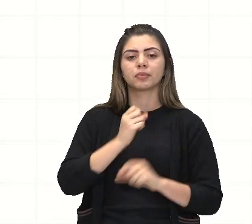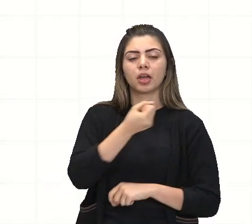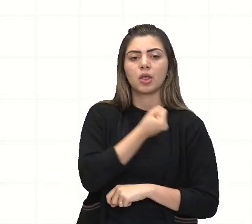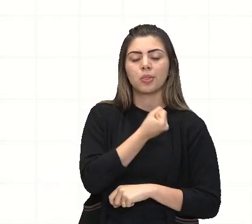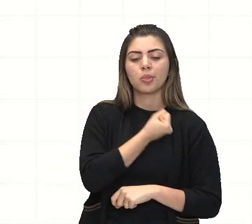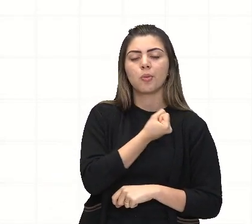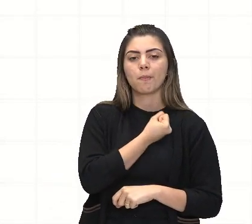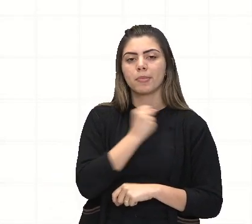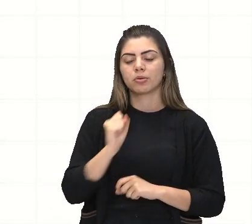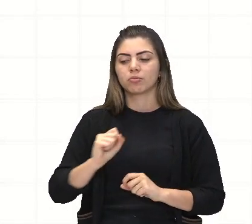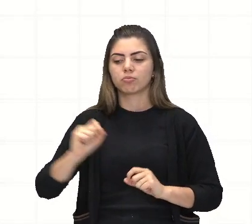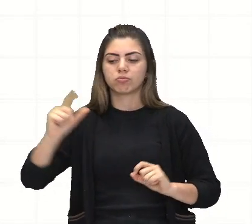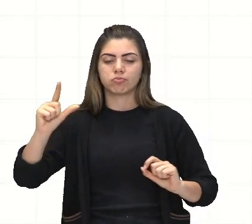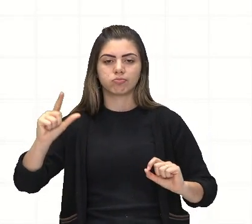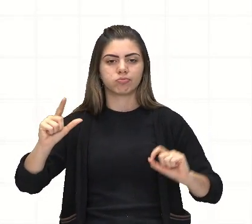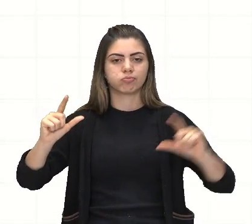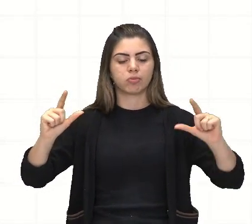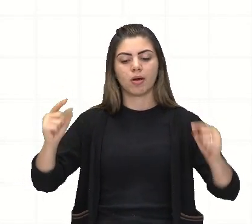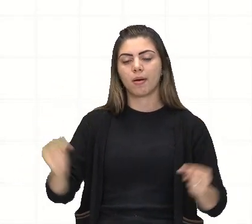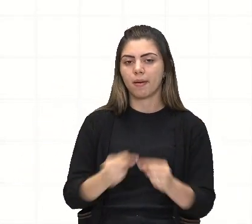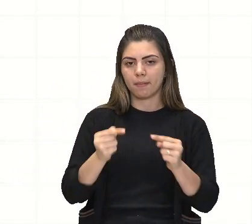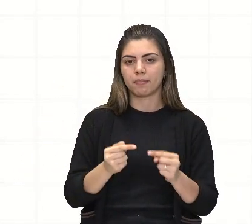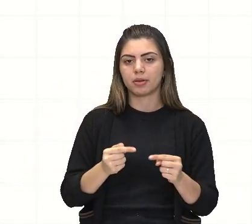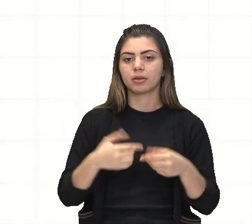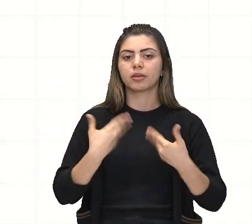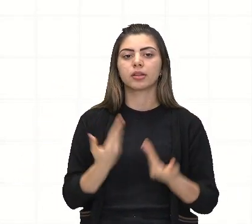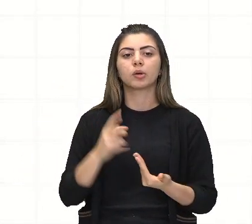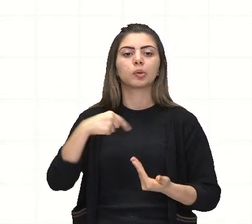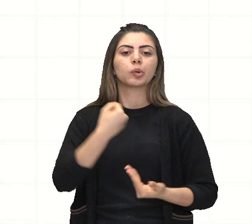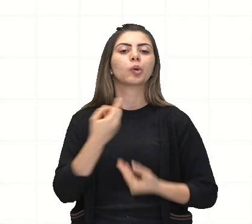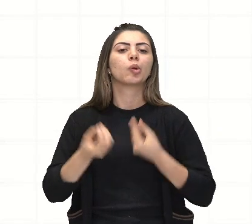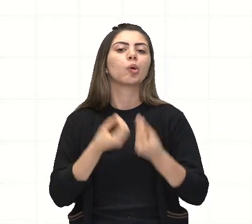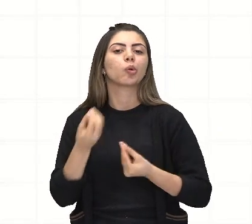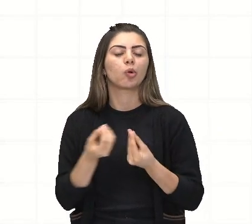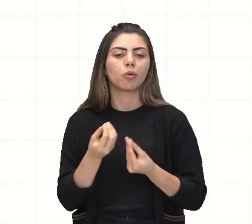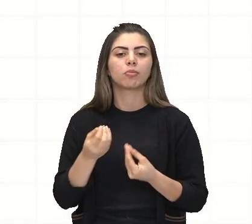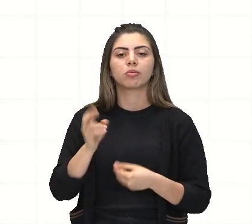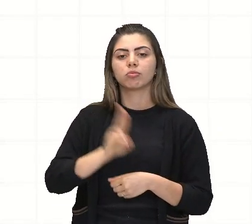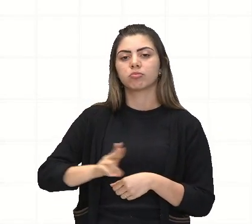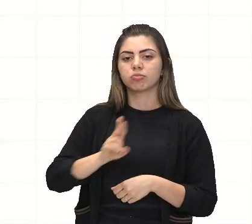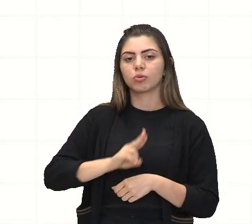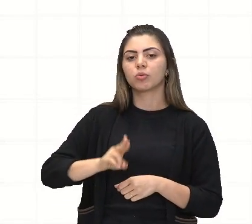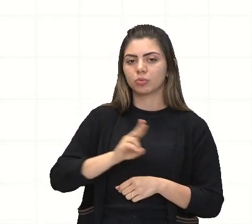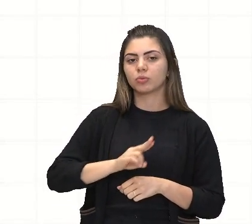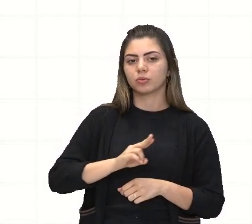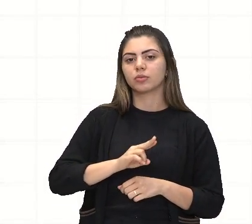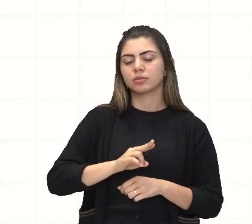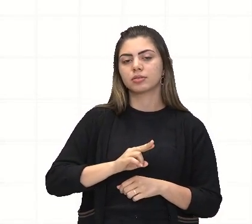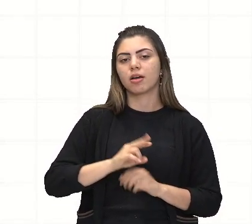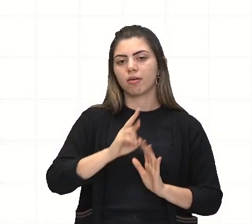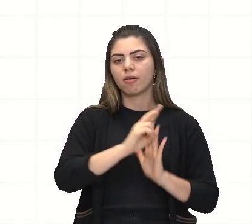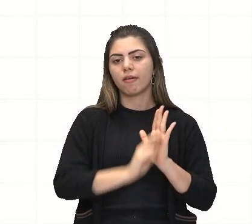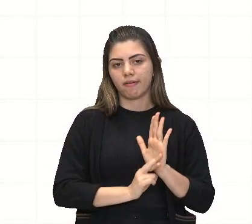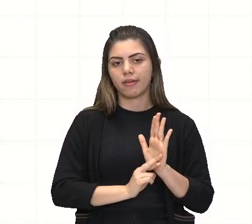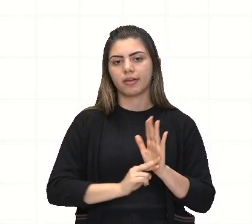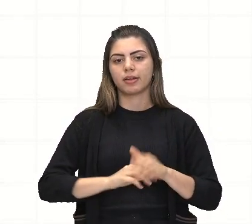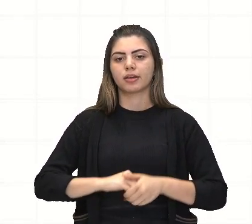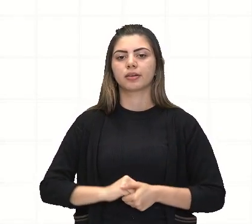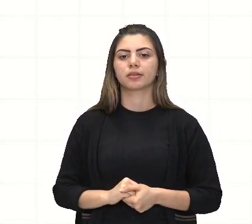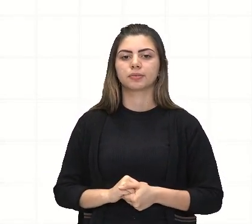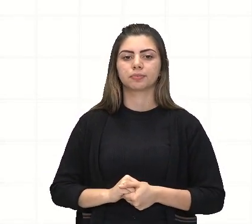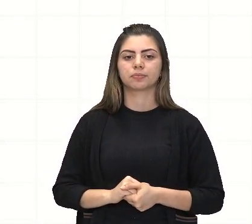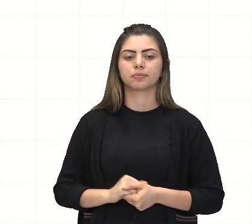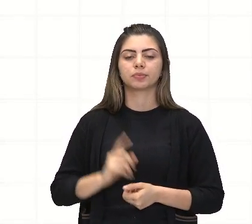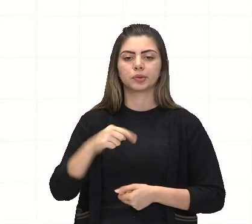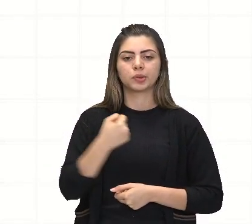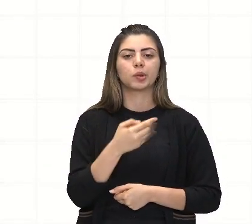diretamente proporcionais, basta aplicar a propriedade fundamental das proporções, também conhecida